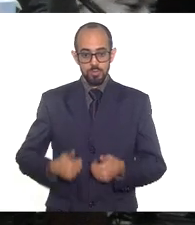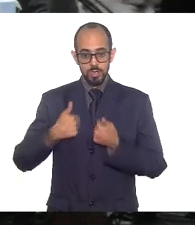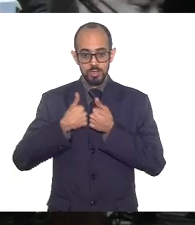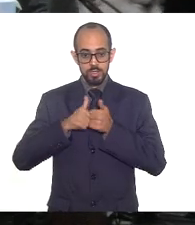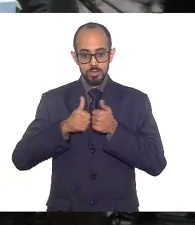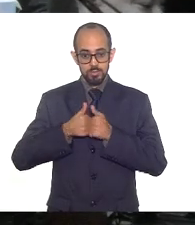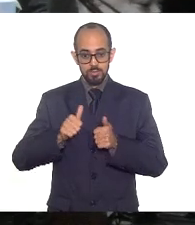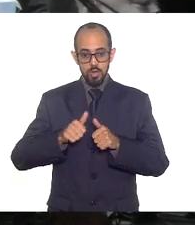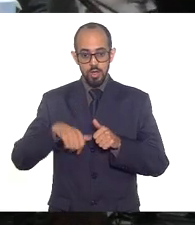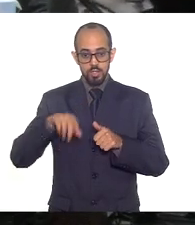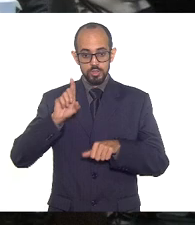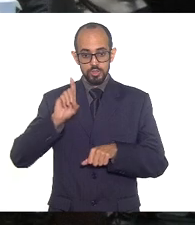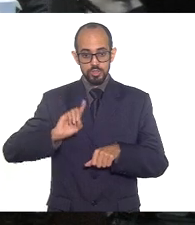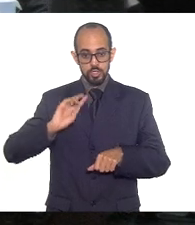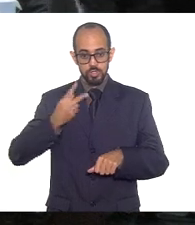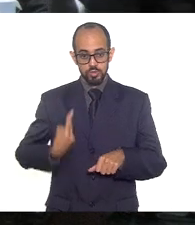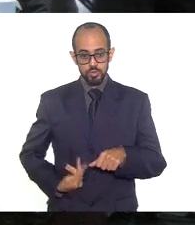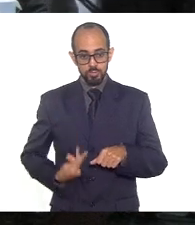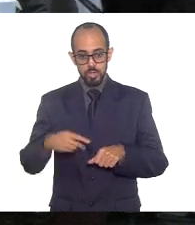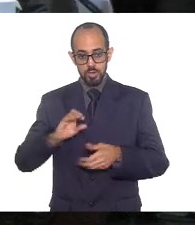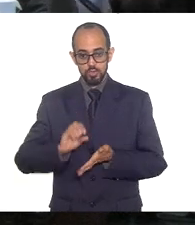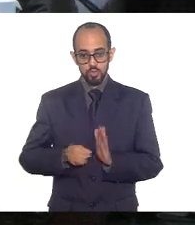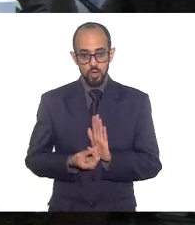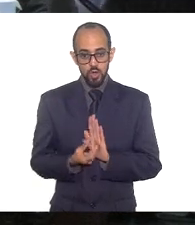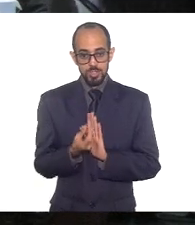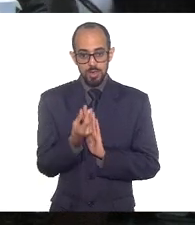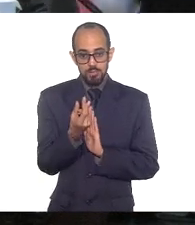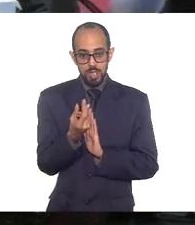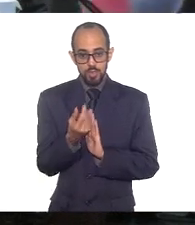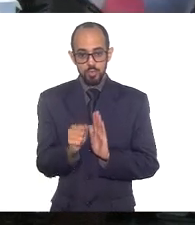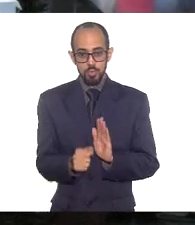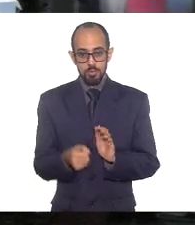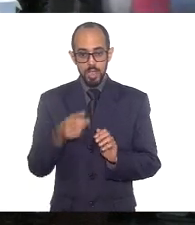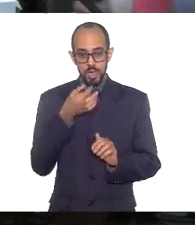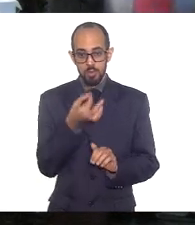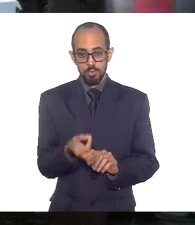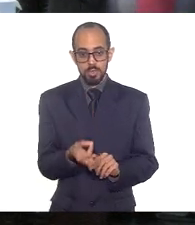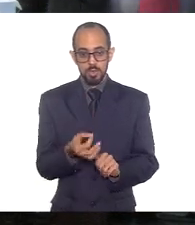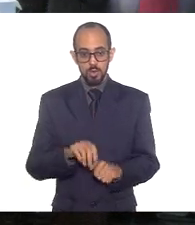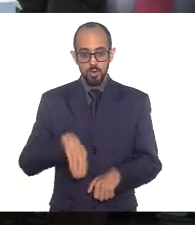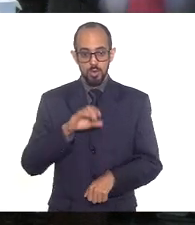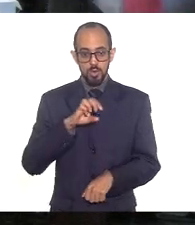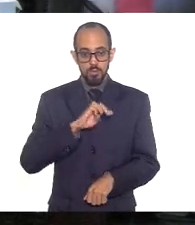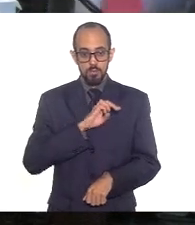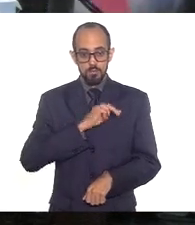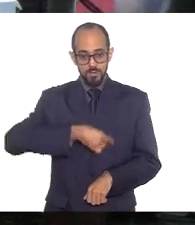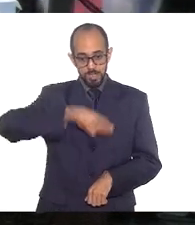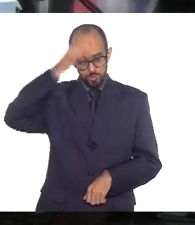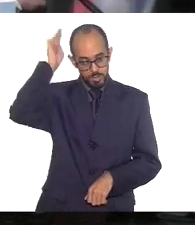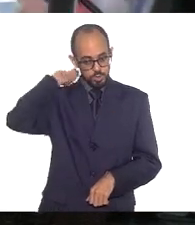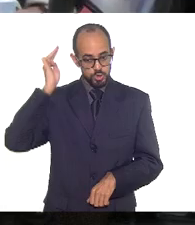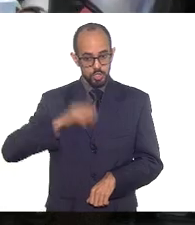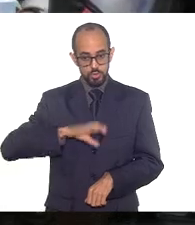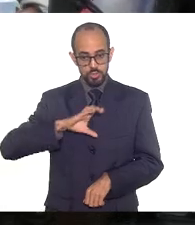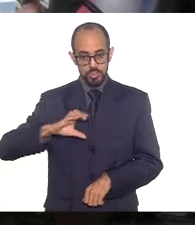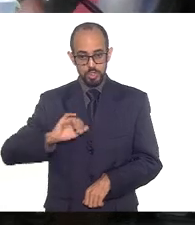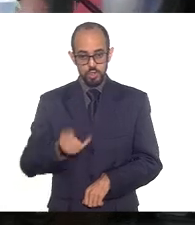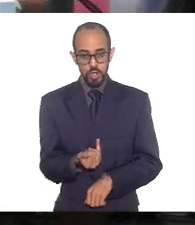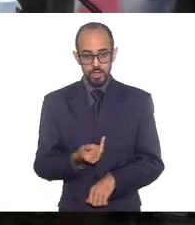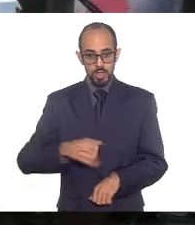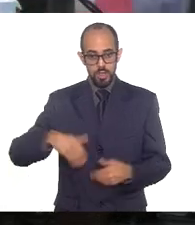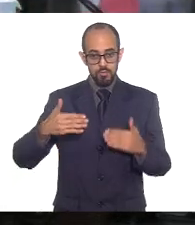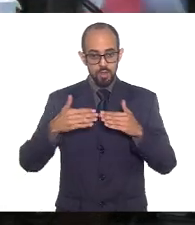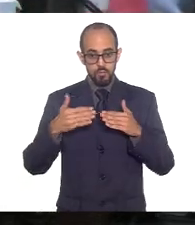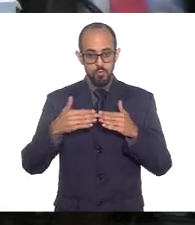transporte defesa dos direitos humanos e orçamento para emitir parecer da comissão de quais são os desconectado mais compatível senhor presidente